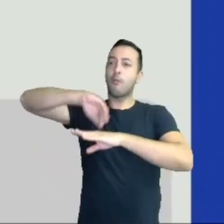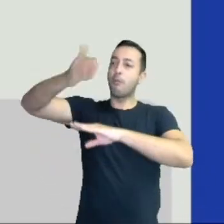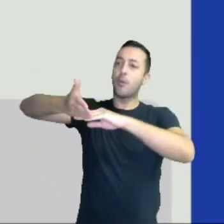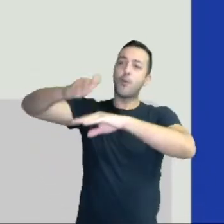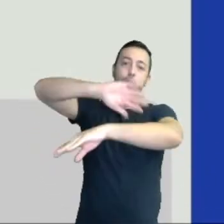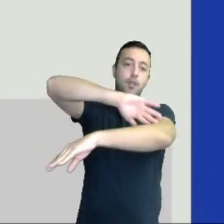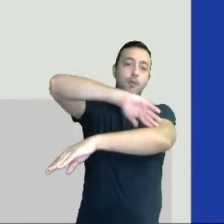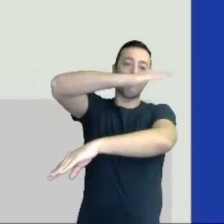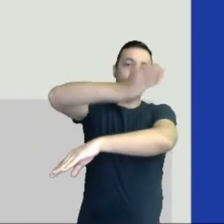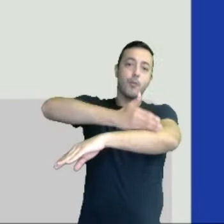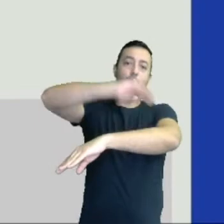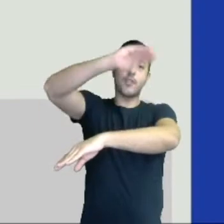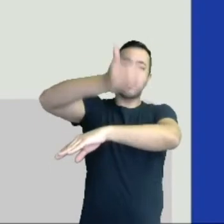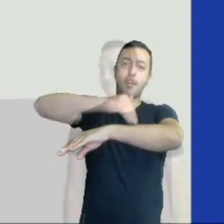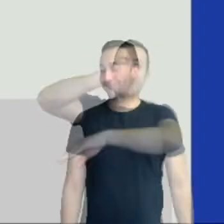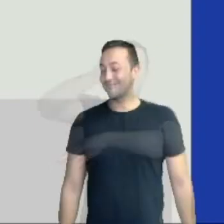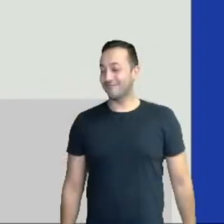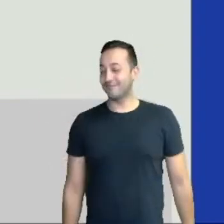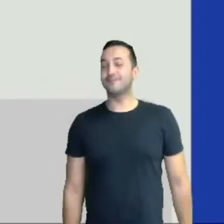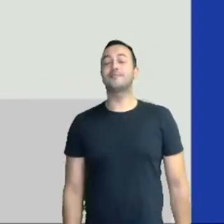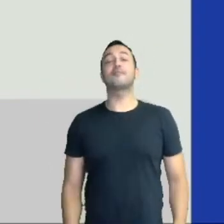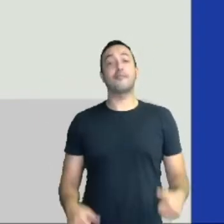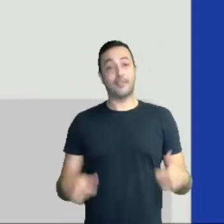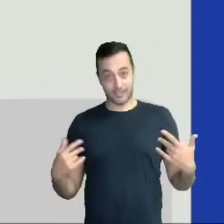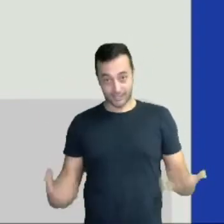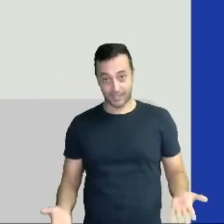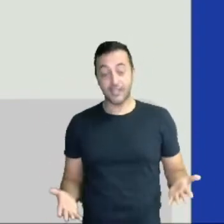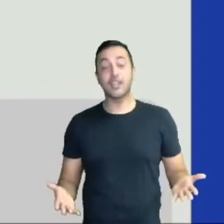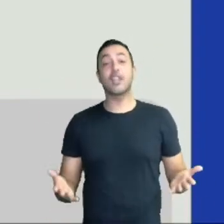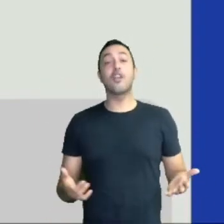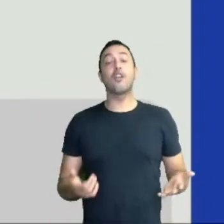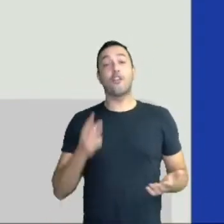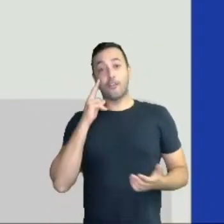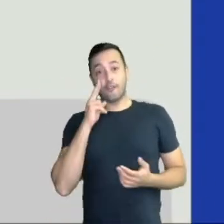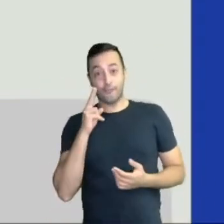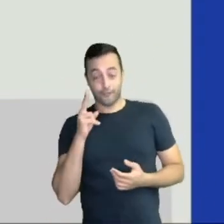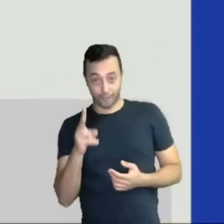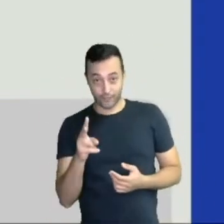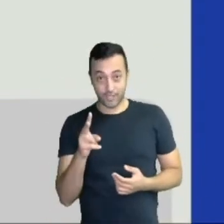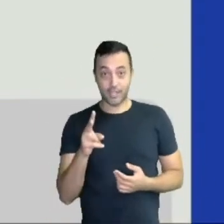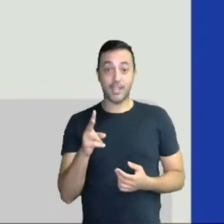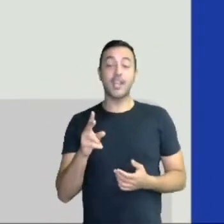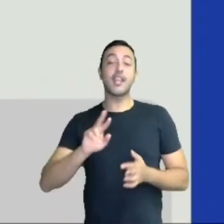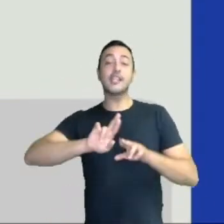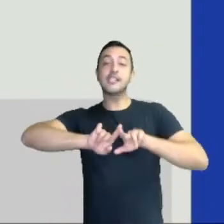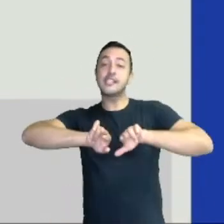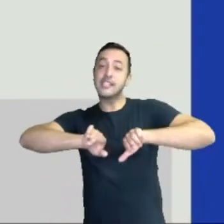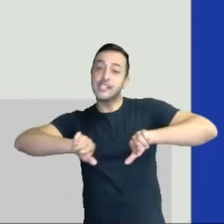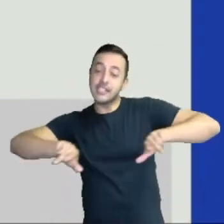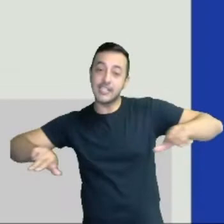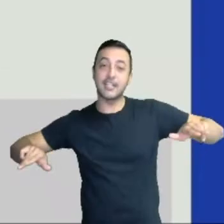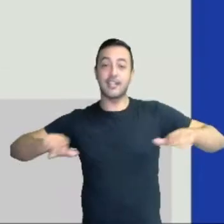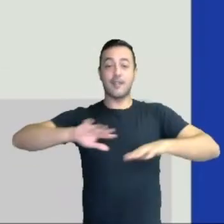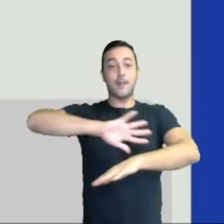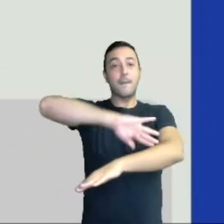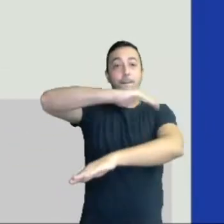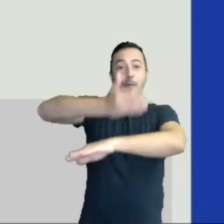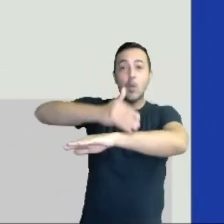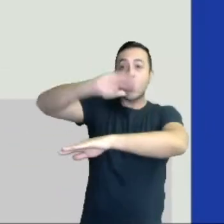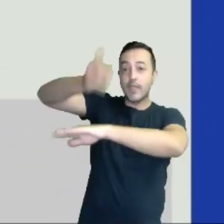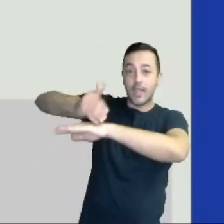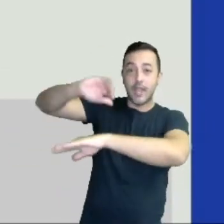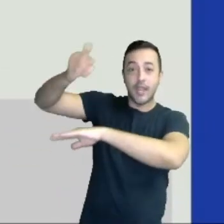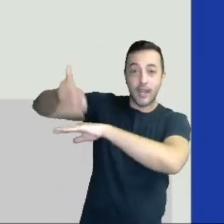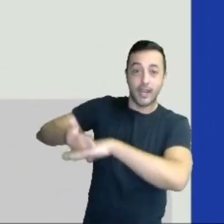montanhas a gente chama de cordilheira. Quando você vê uma reunião de várias montanhas,